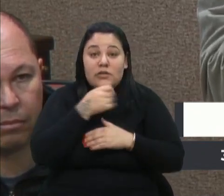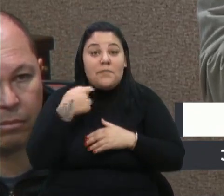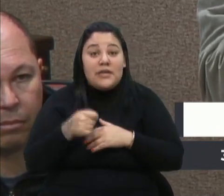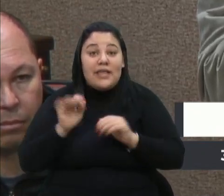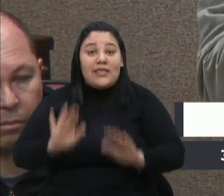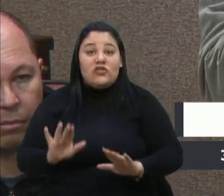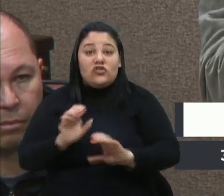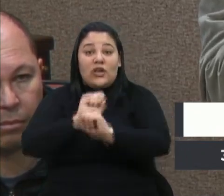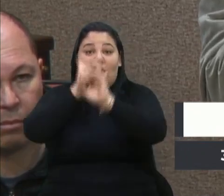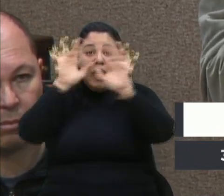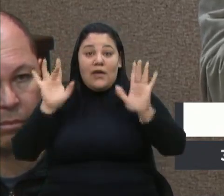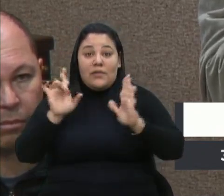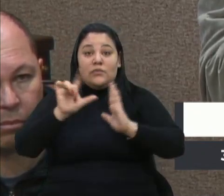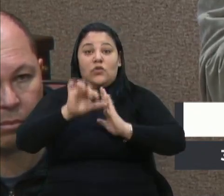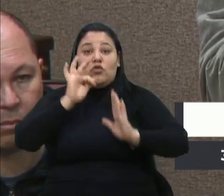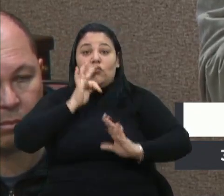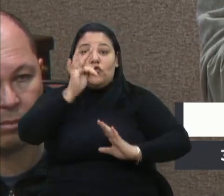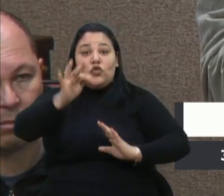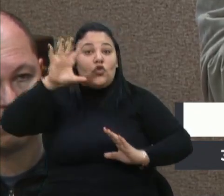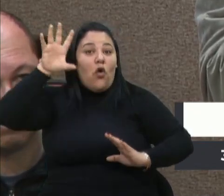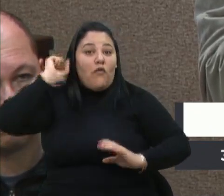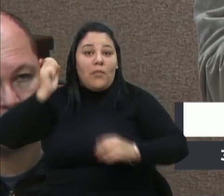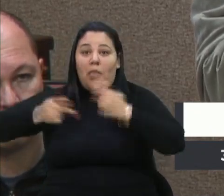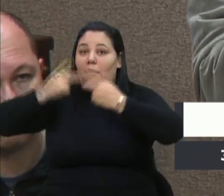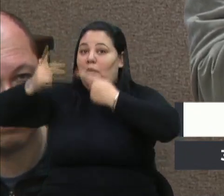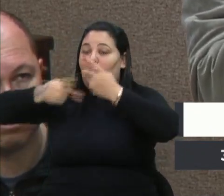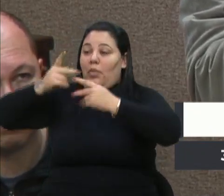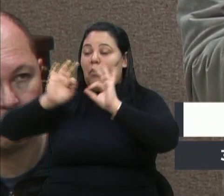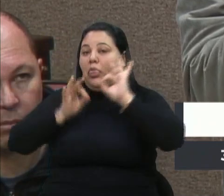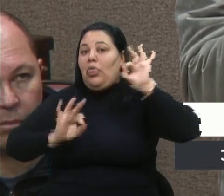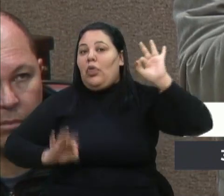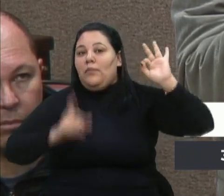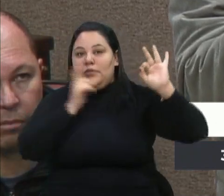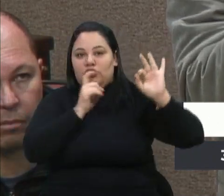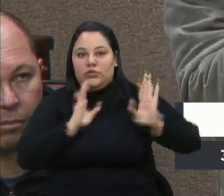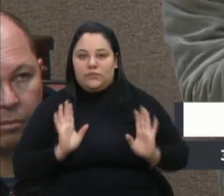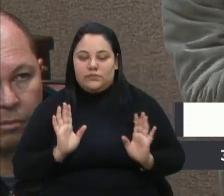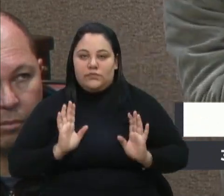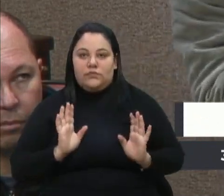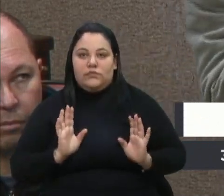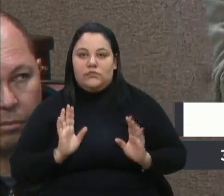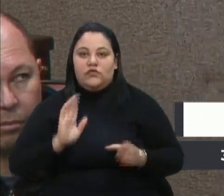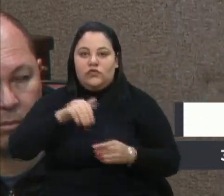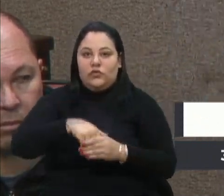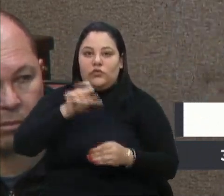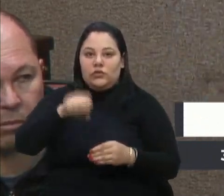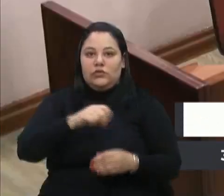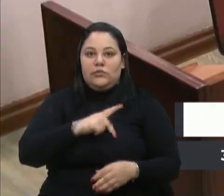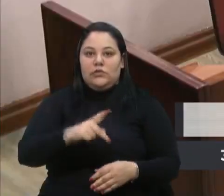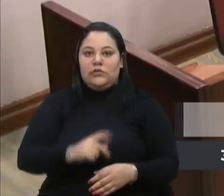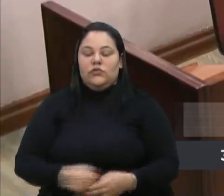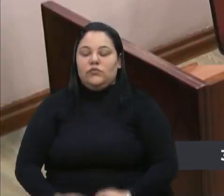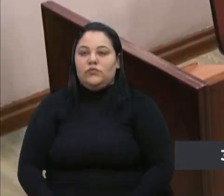claro, para lá na frente a gente não ouvir um monte de fake news que nem a gente é acostumado. Votarei sim, senhor presidente. Obrigado.